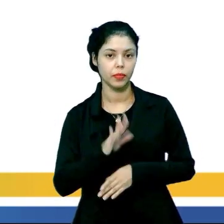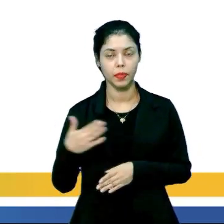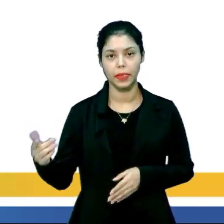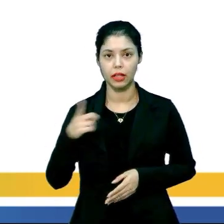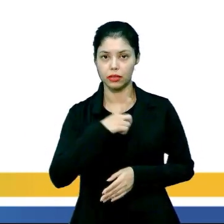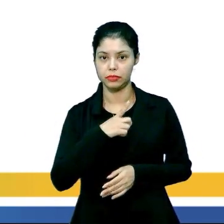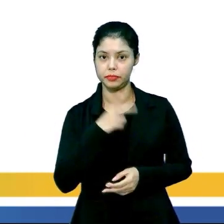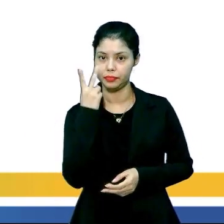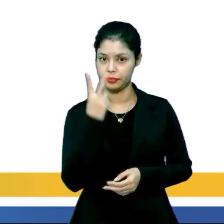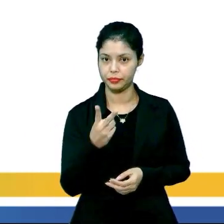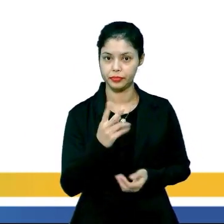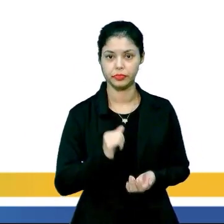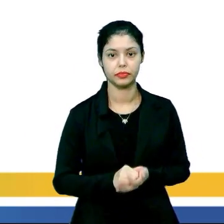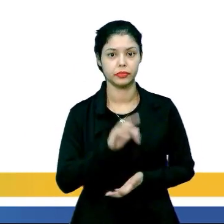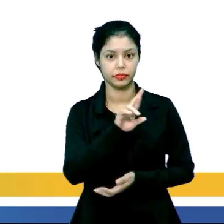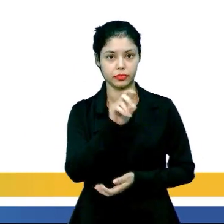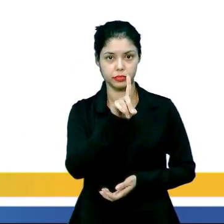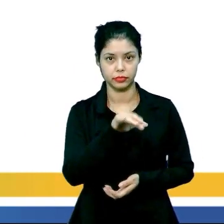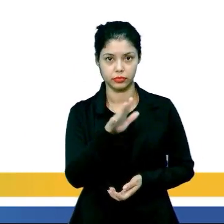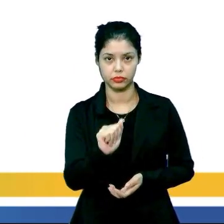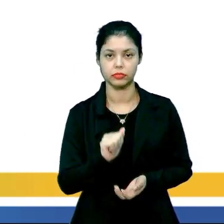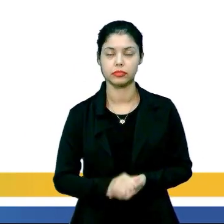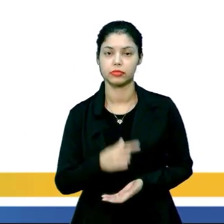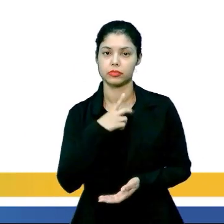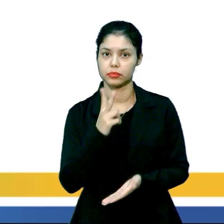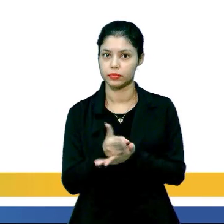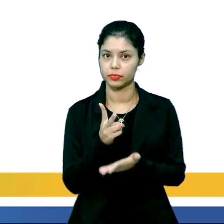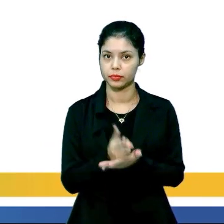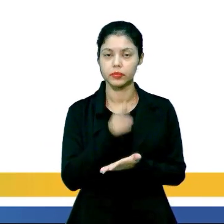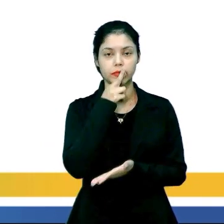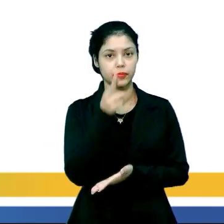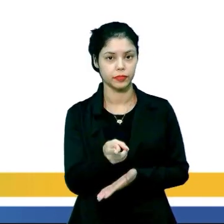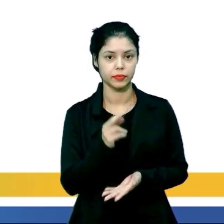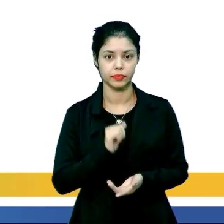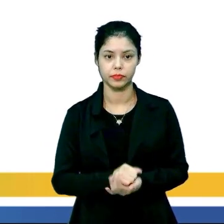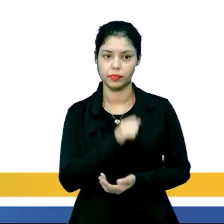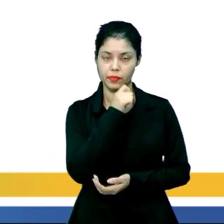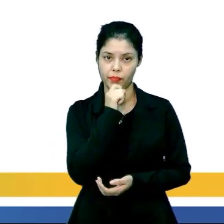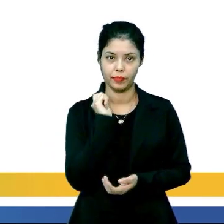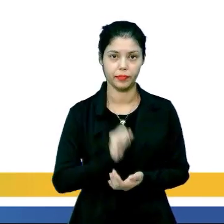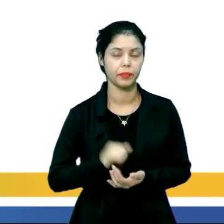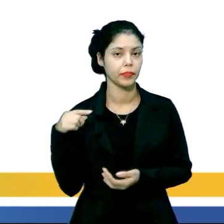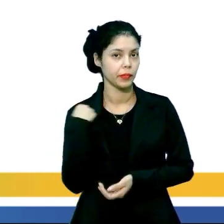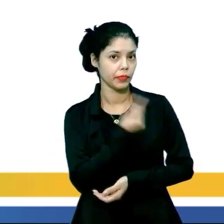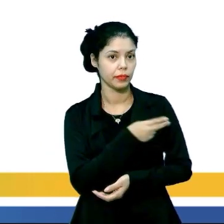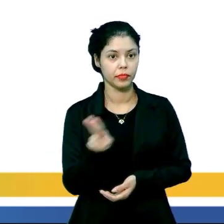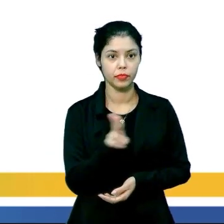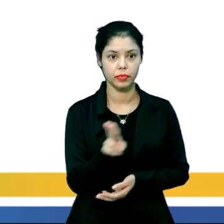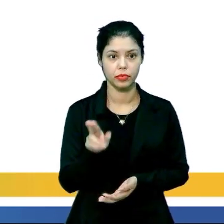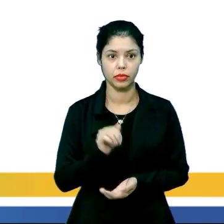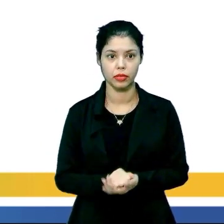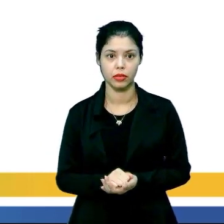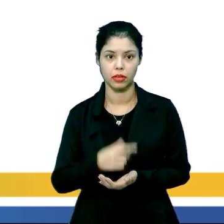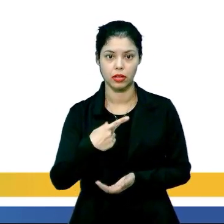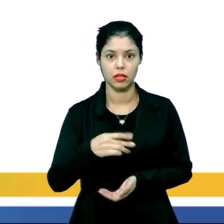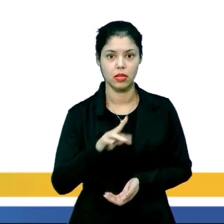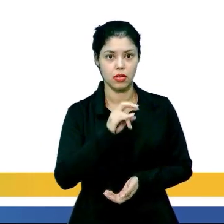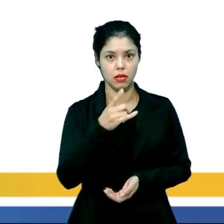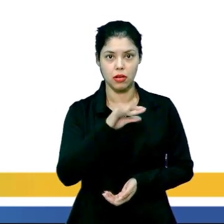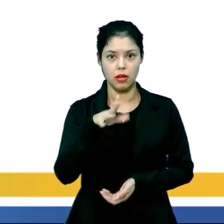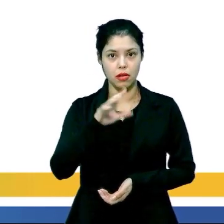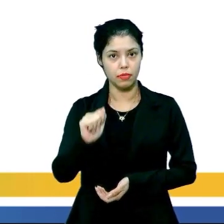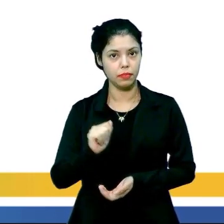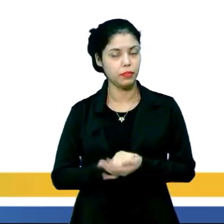nós temos duas razões que elas têm o mesmo resultado, nós chamamos ela de